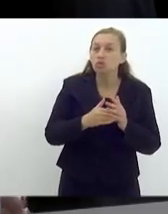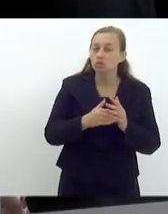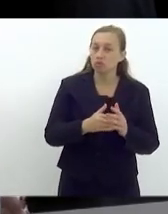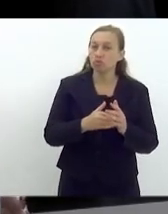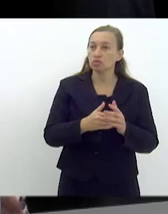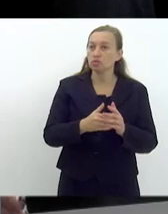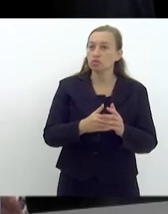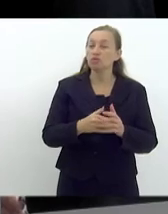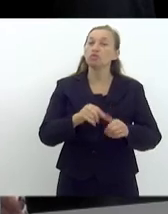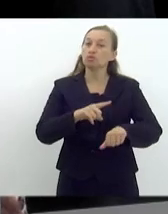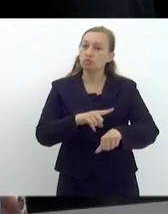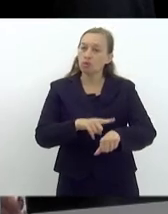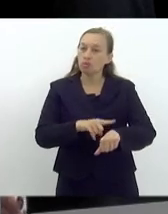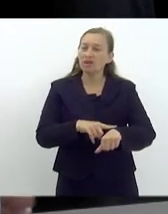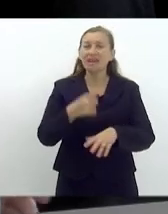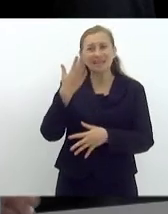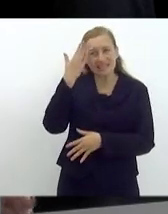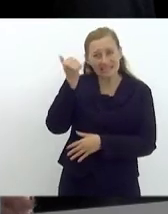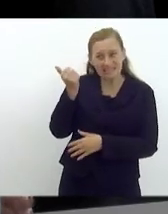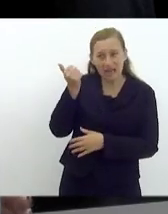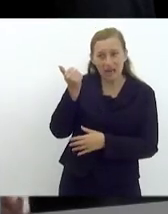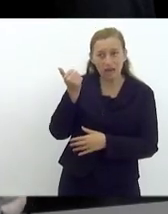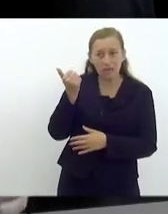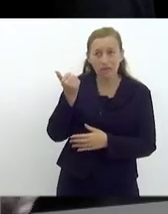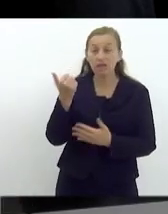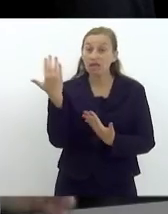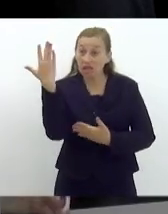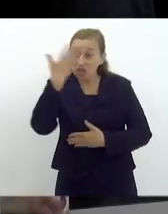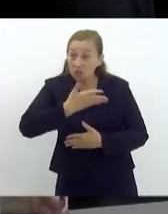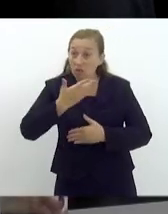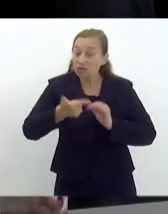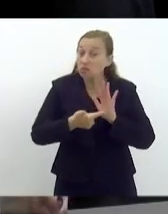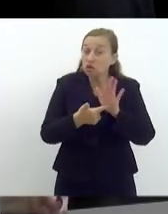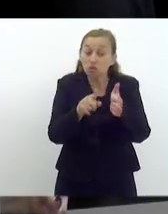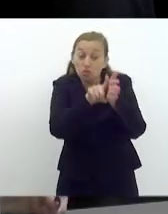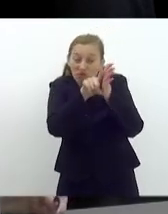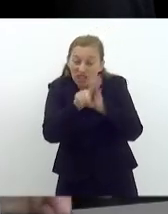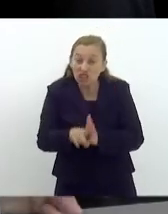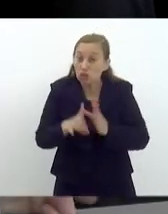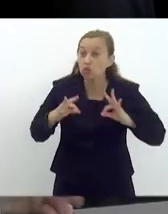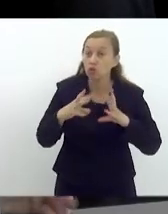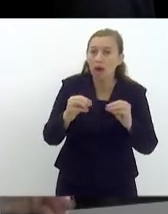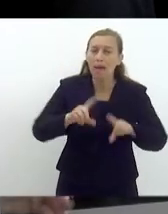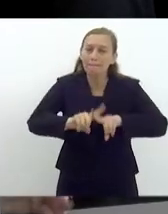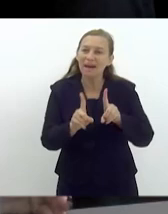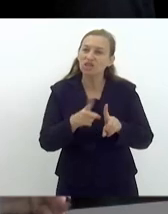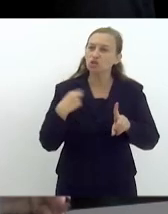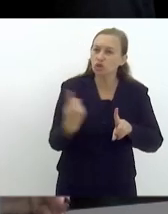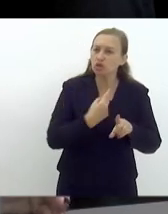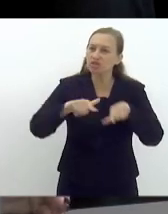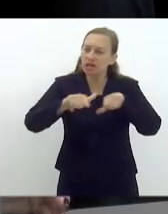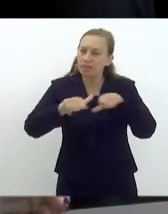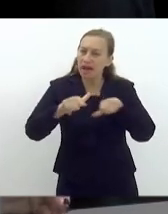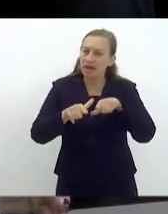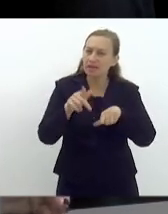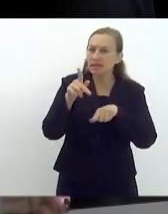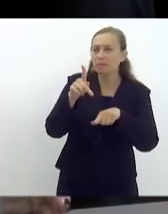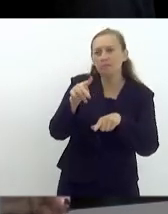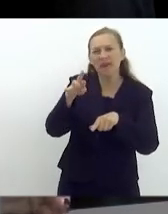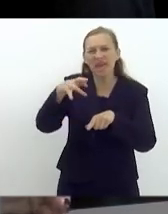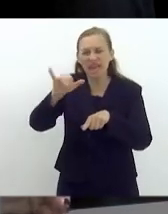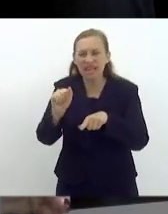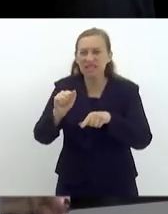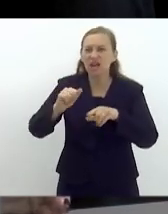a gente sabe que com frequência as provas digitais elas estão integrando todas as investigações mas o nosso serviço de perícia ele seria capaz de perecer